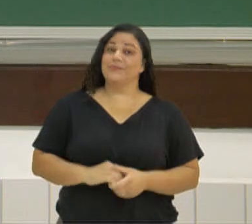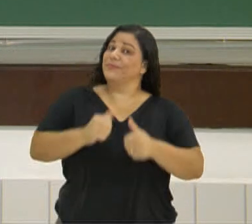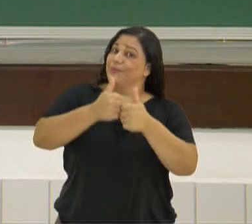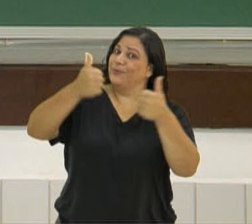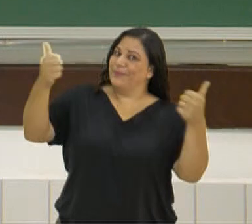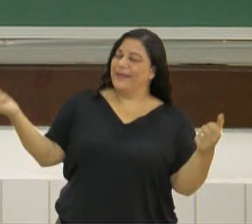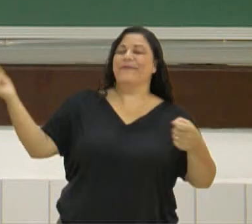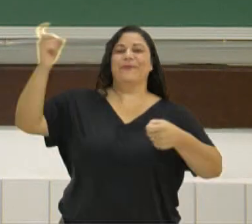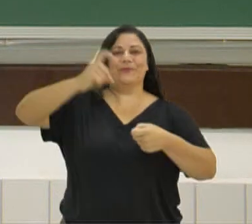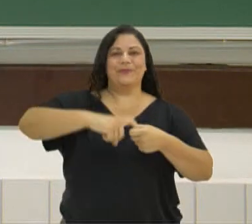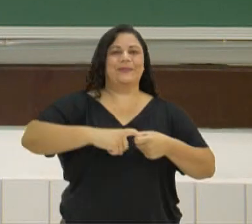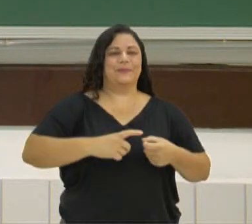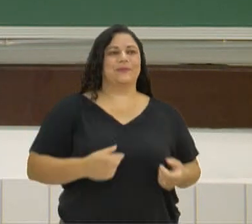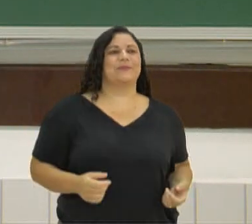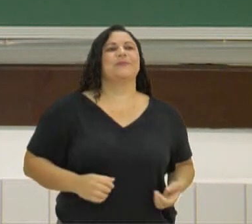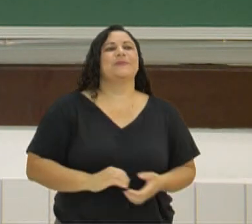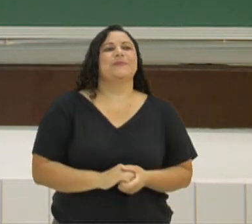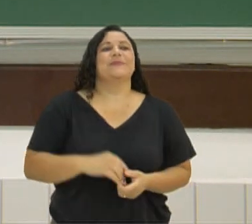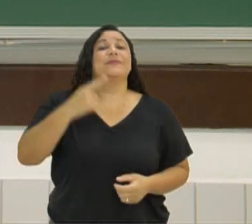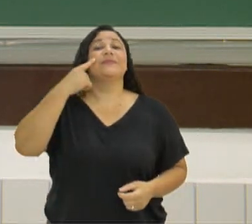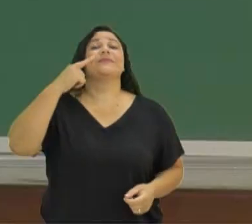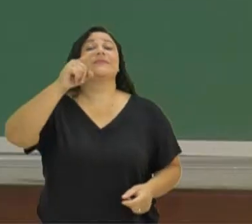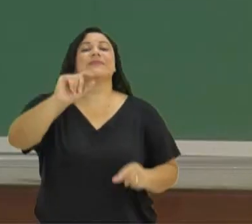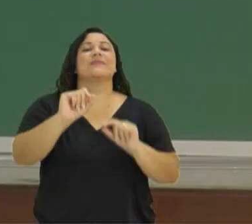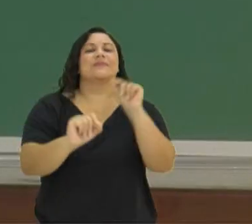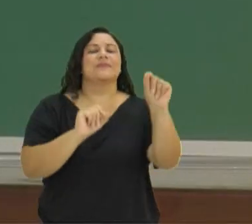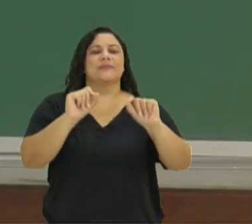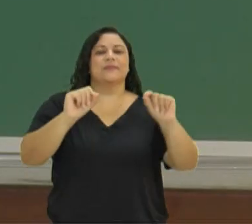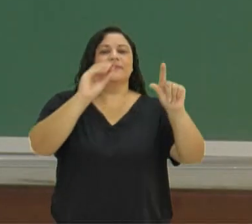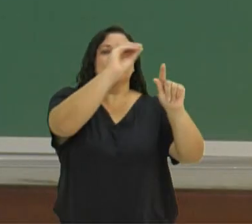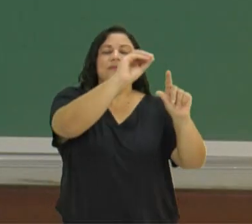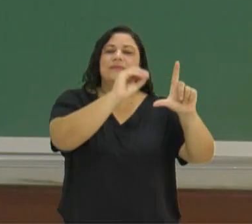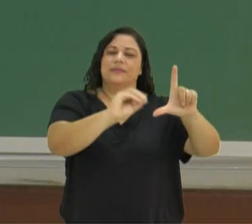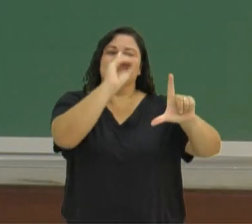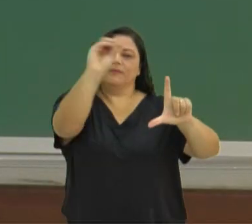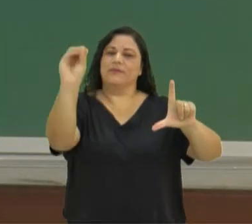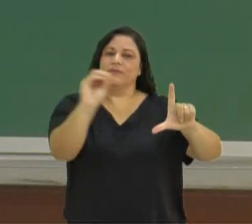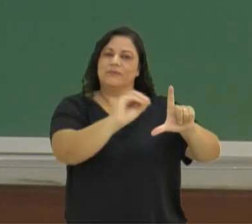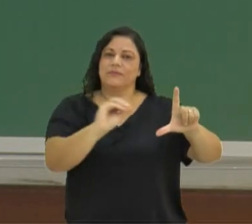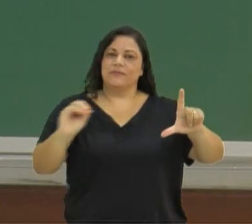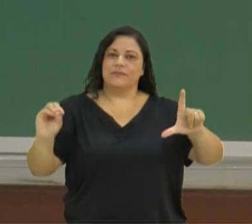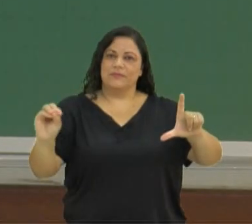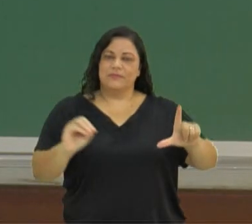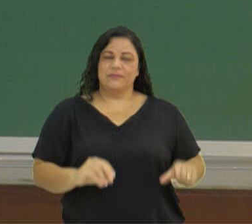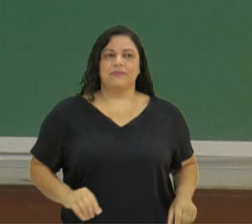Muito bem, voltamos e vamos completar agora esse tabuleiro com as peças.